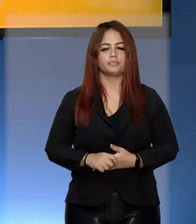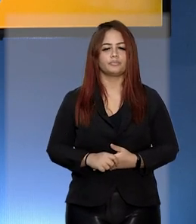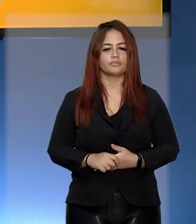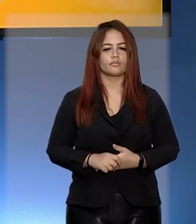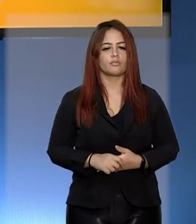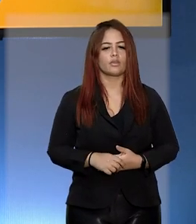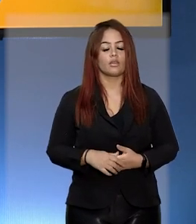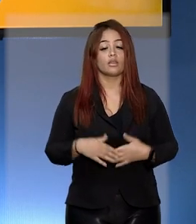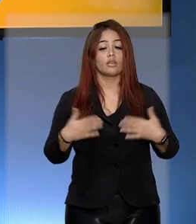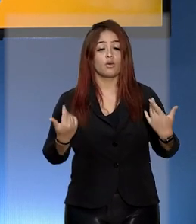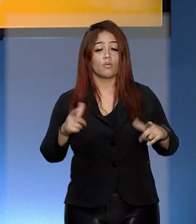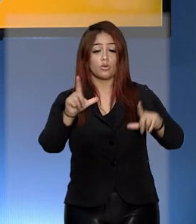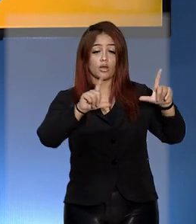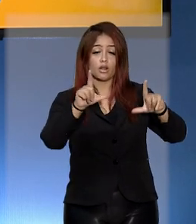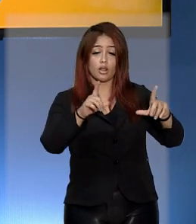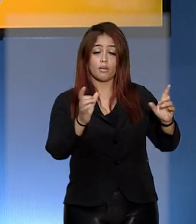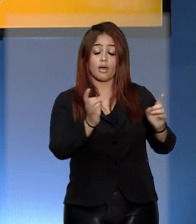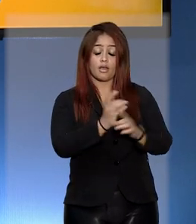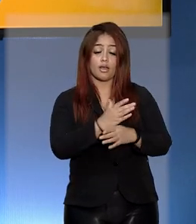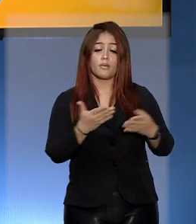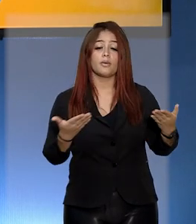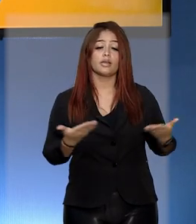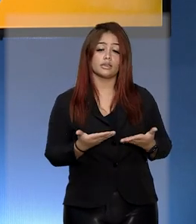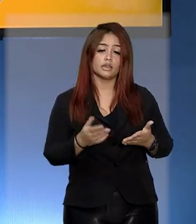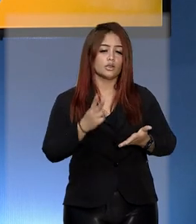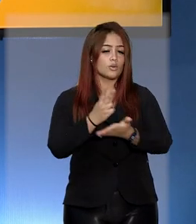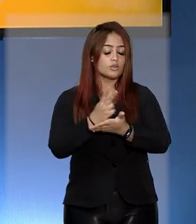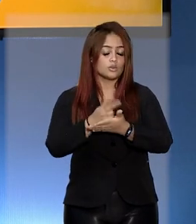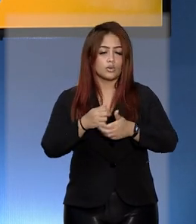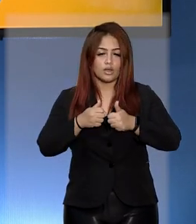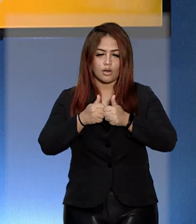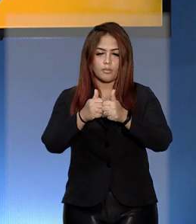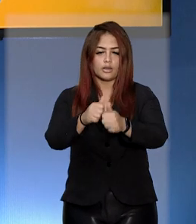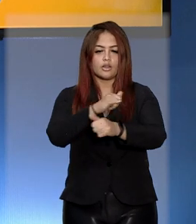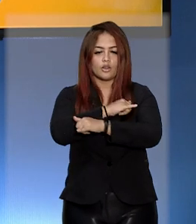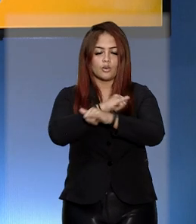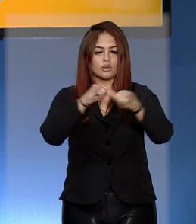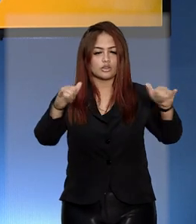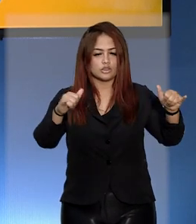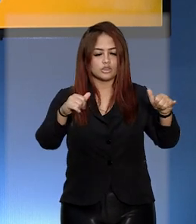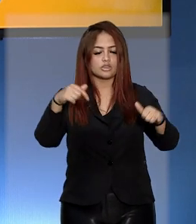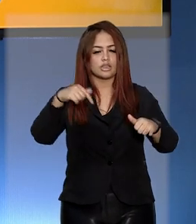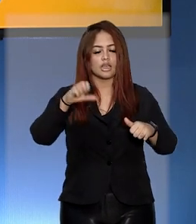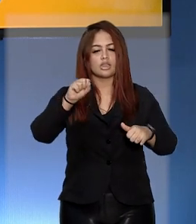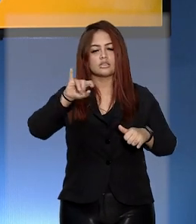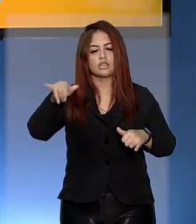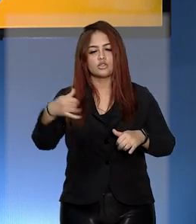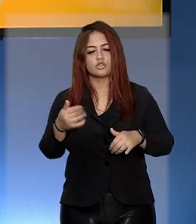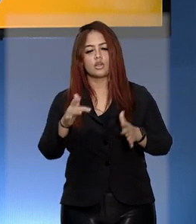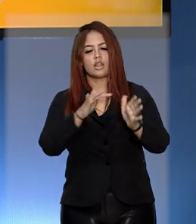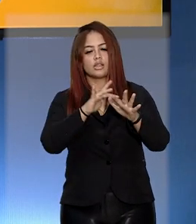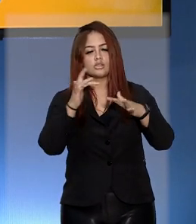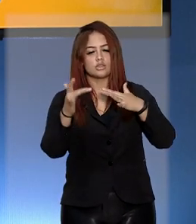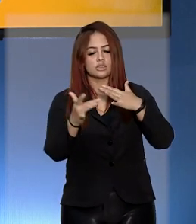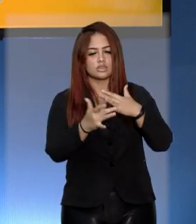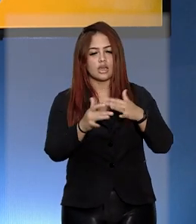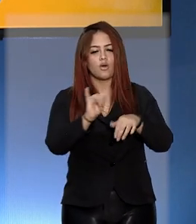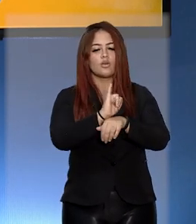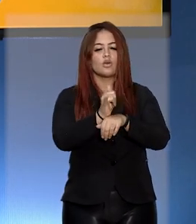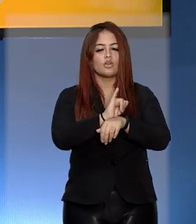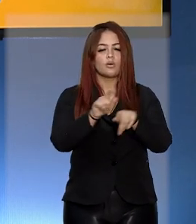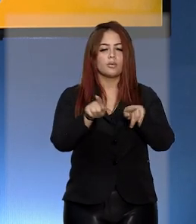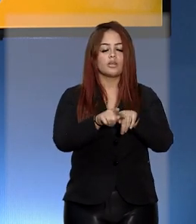E o nosso programa fica por aqui. Continue acompanhando as notícias do Tribunal nas redes sociais, no YouTube e nas